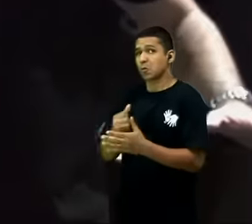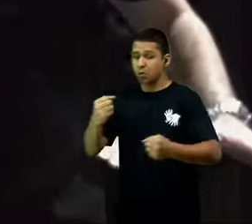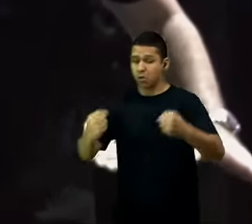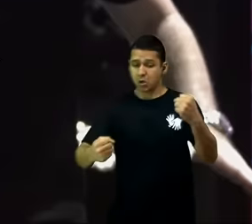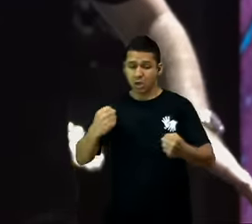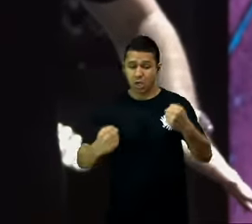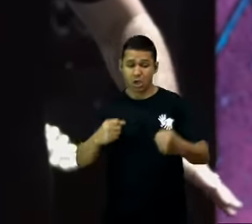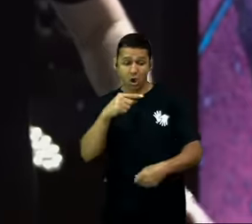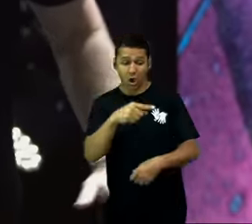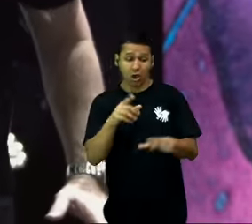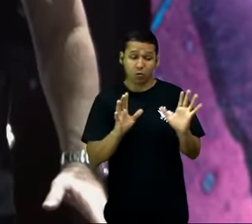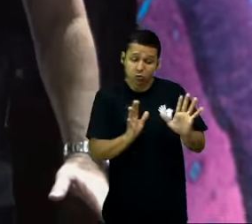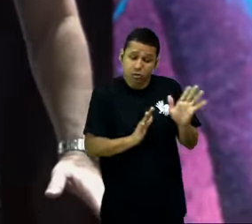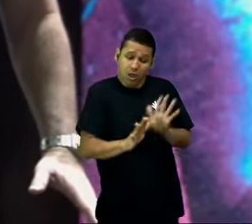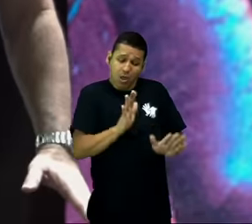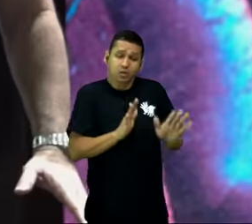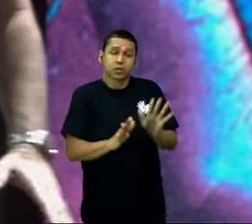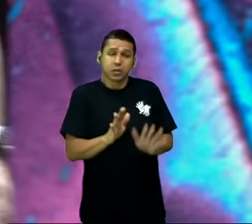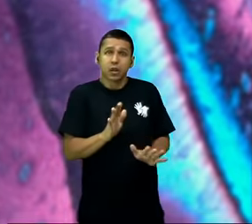vai sujar meu carro!